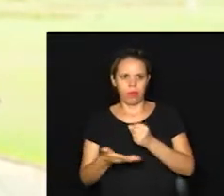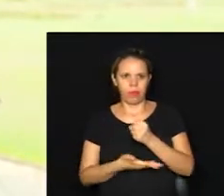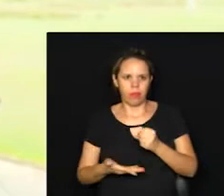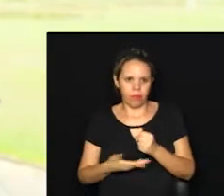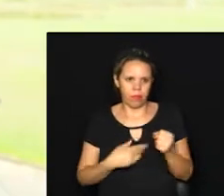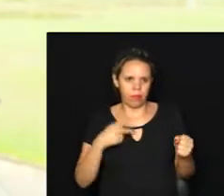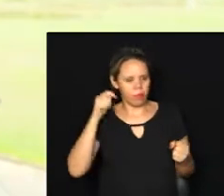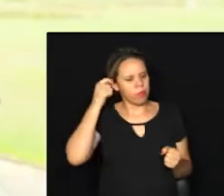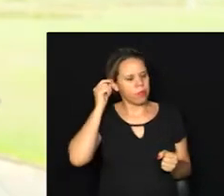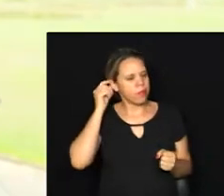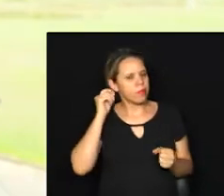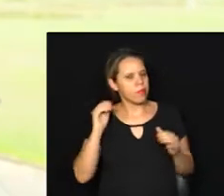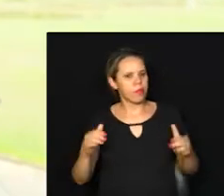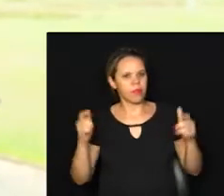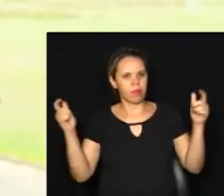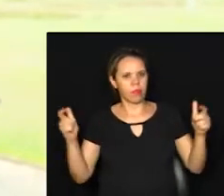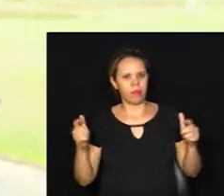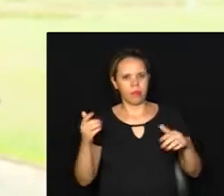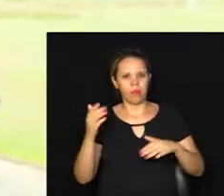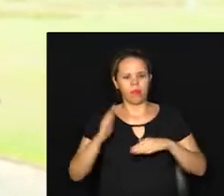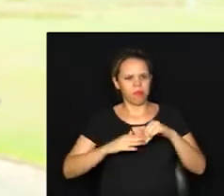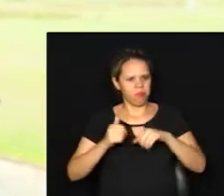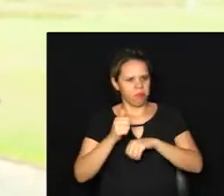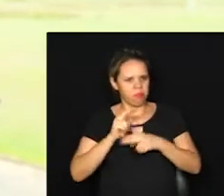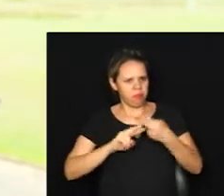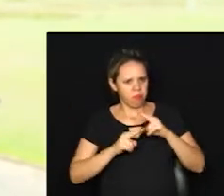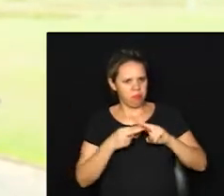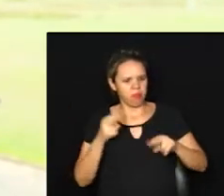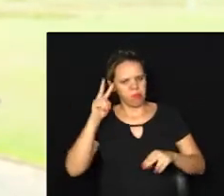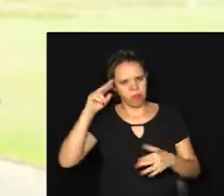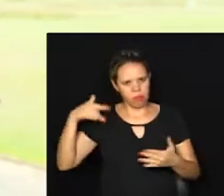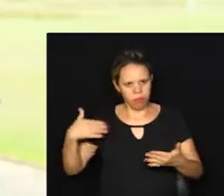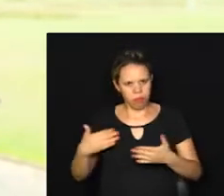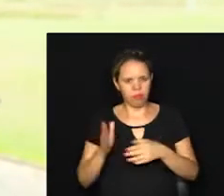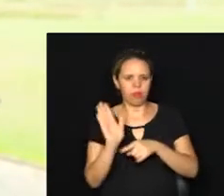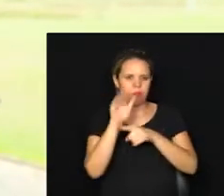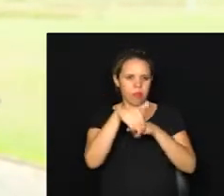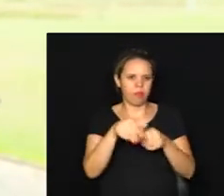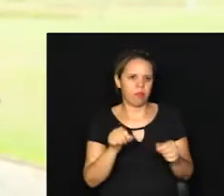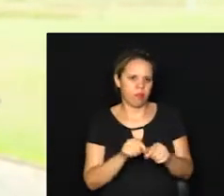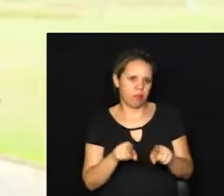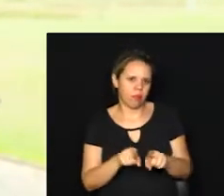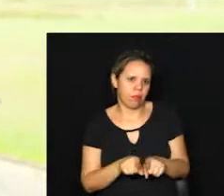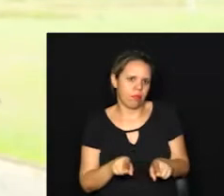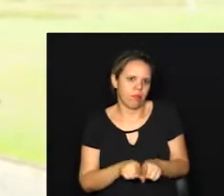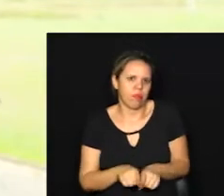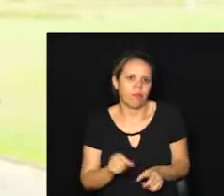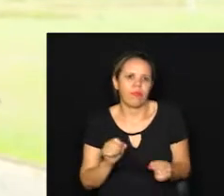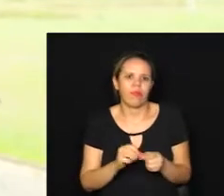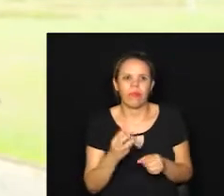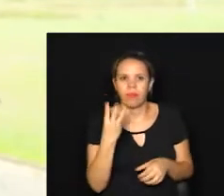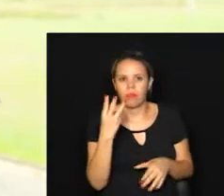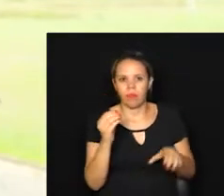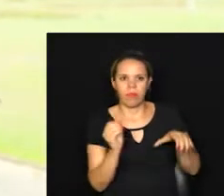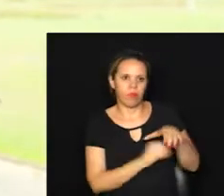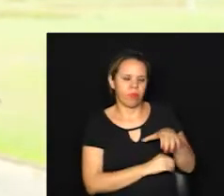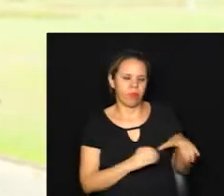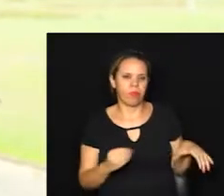Ponte, um dos maiores craques da história do clube. Jogava basquete também, era cestinha do basquete. Ele fez 3 gols num derby